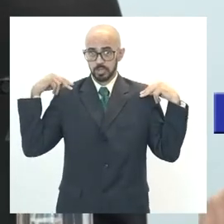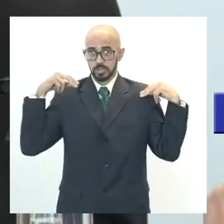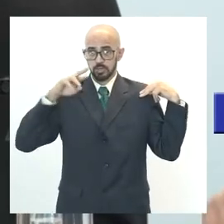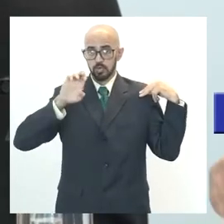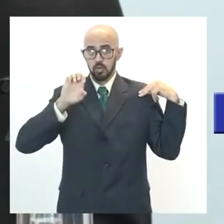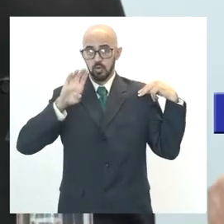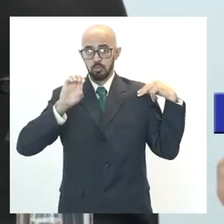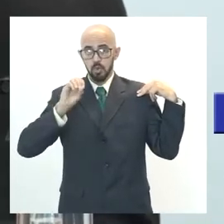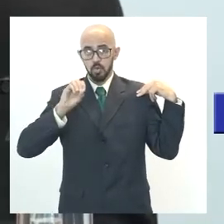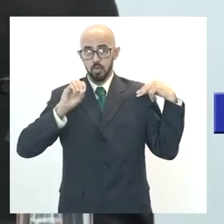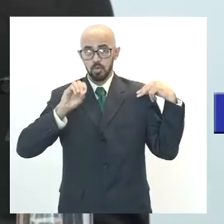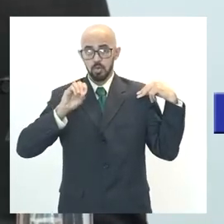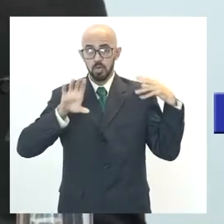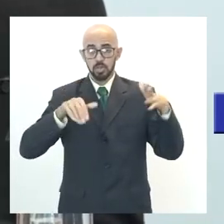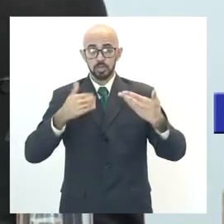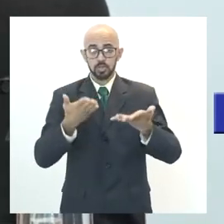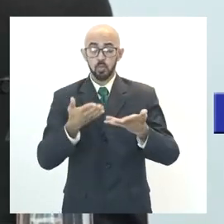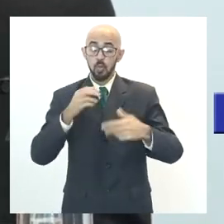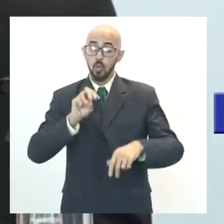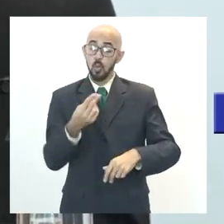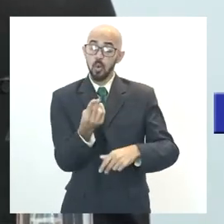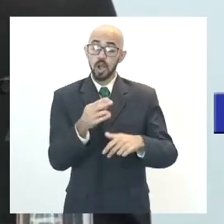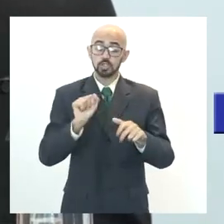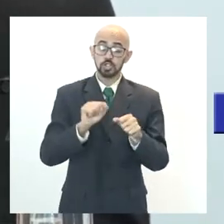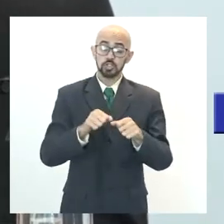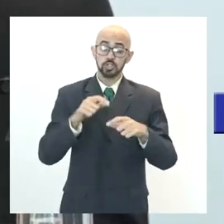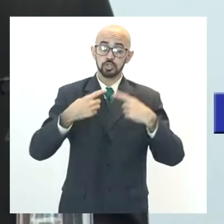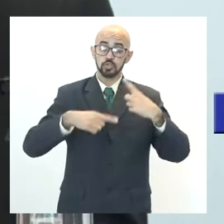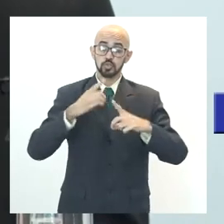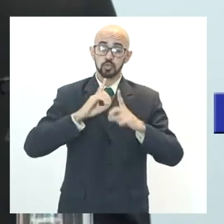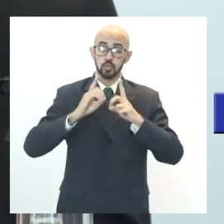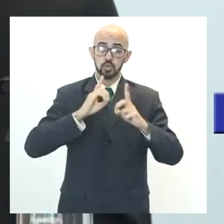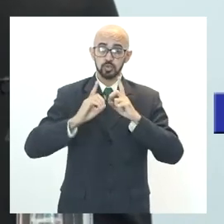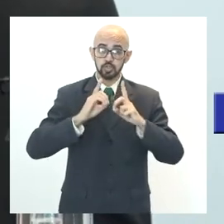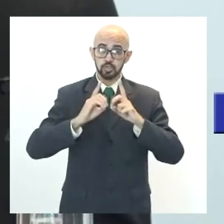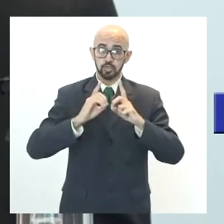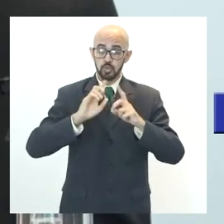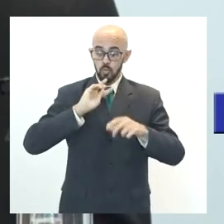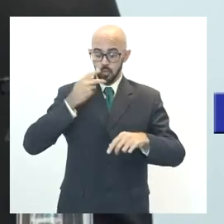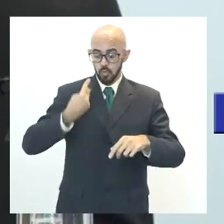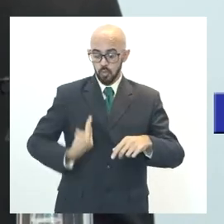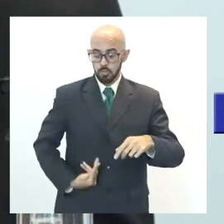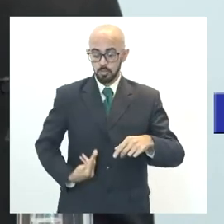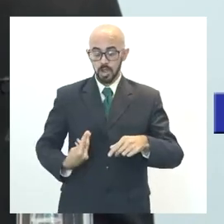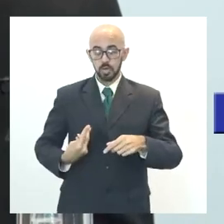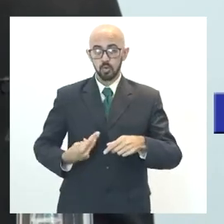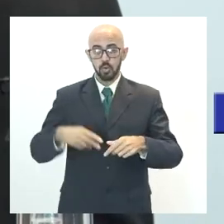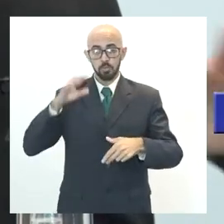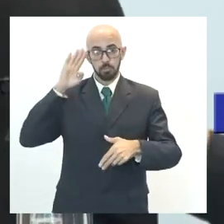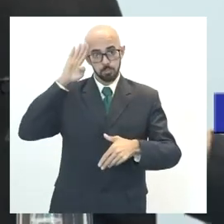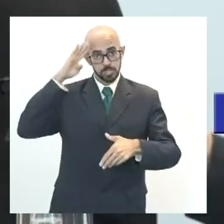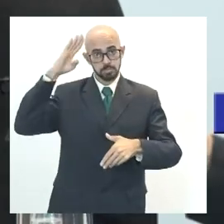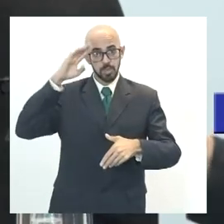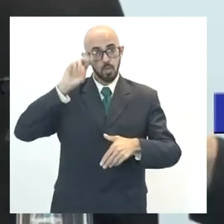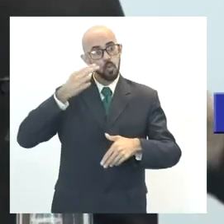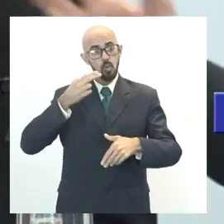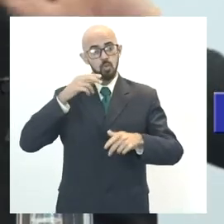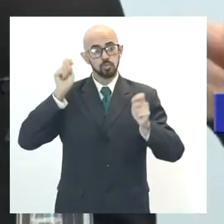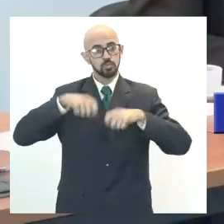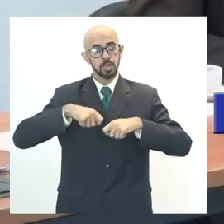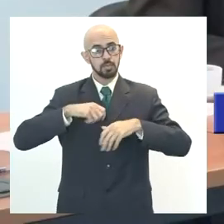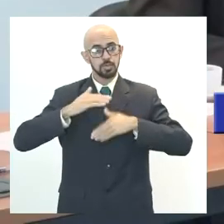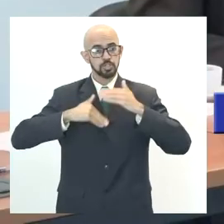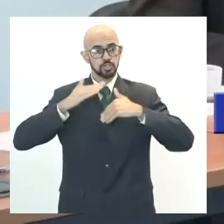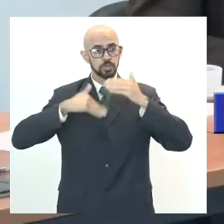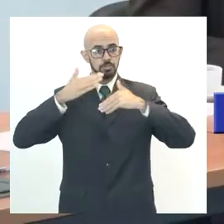a sociedade que nós queremos que tem o ser humano EA vida como centro ou nós caminharemos não sei quanto tempo o